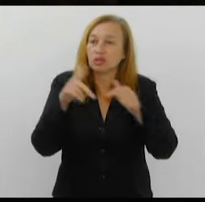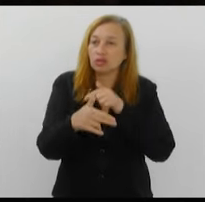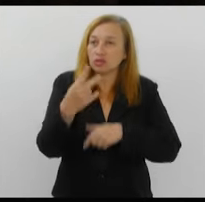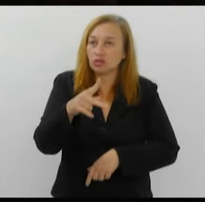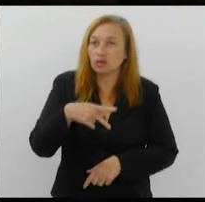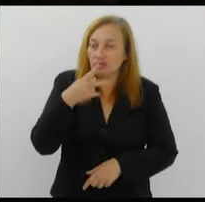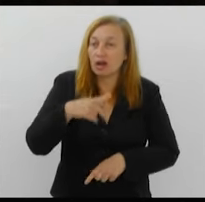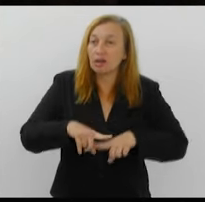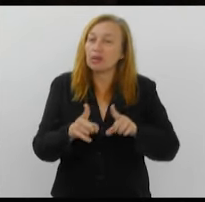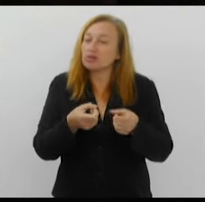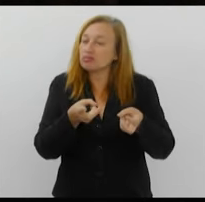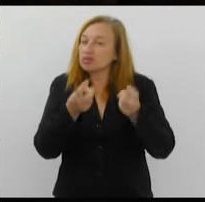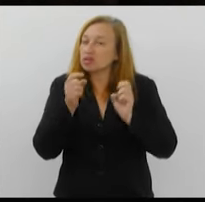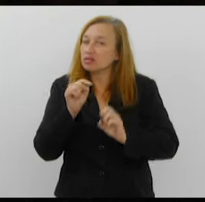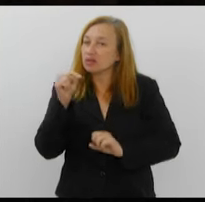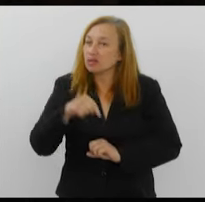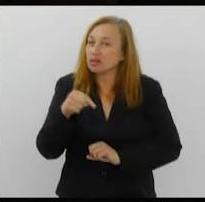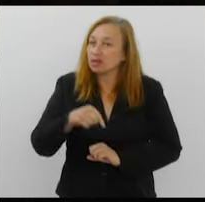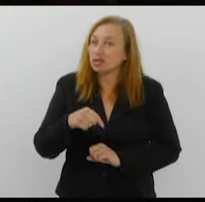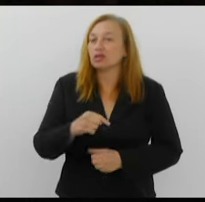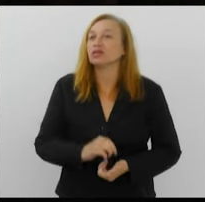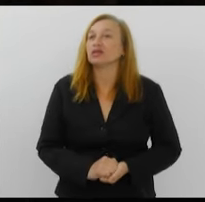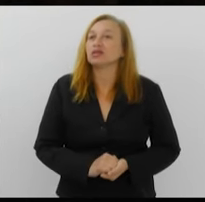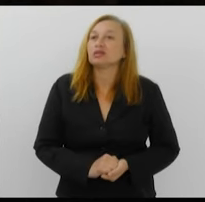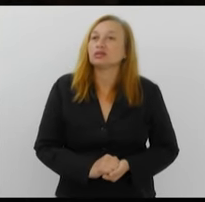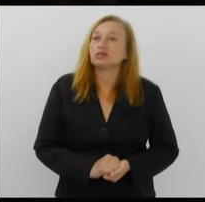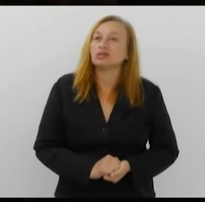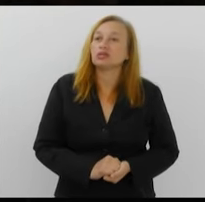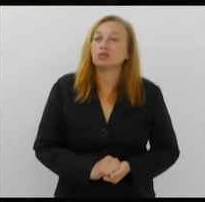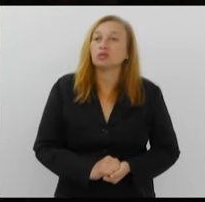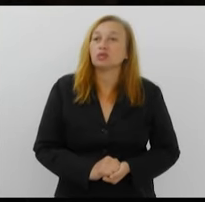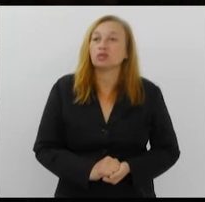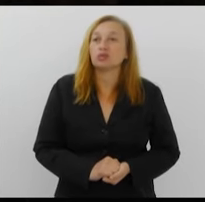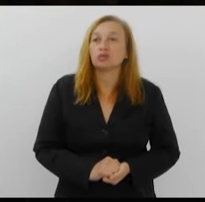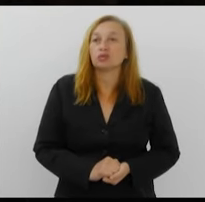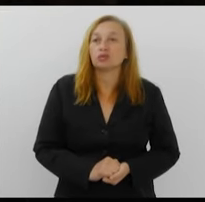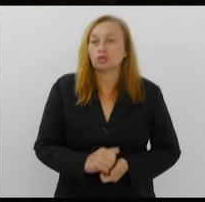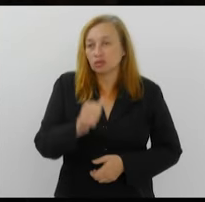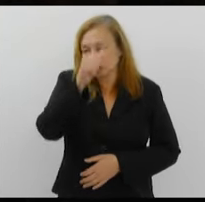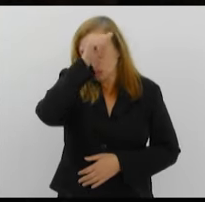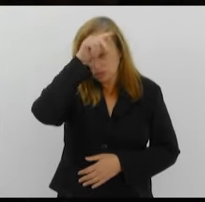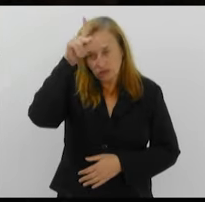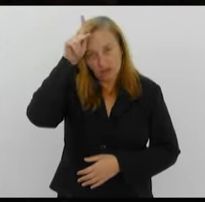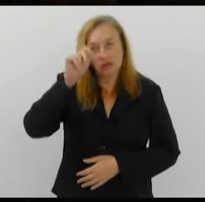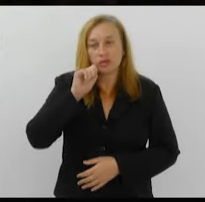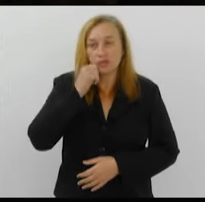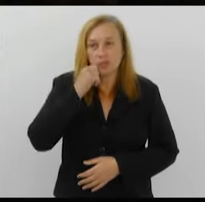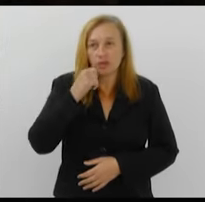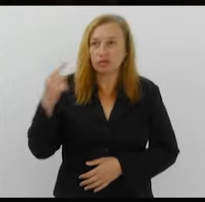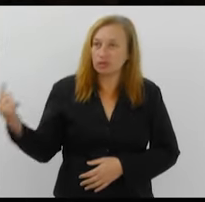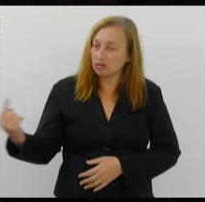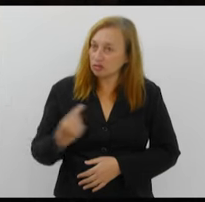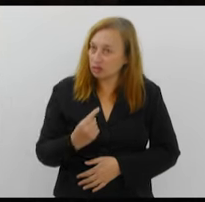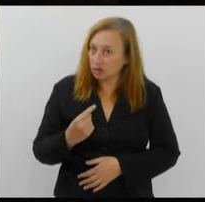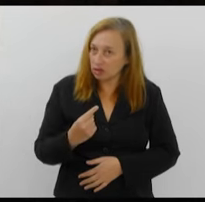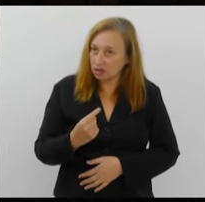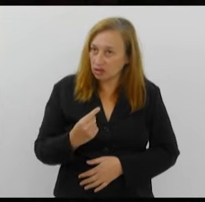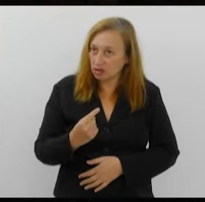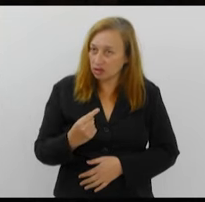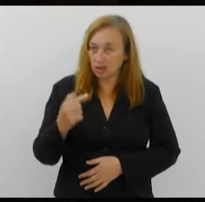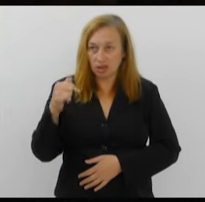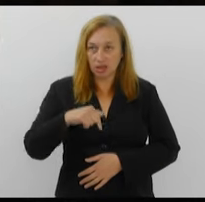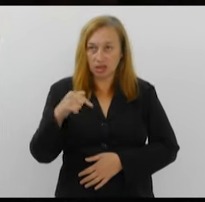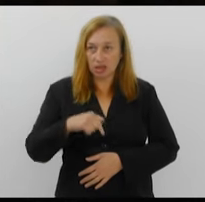mas observava aqui o preposto do governo do prefeito Eduardo Paes vir a esse plenário não para participar